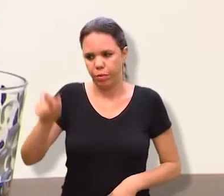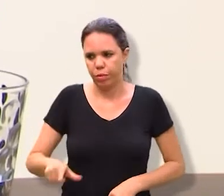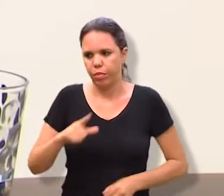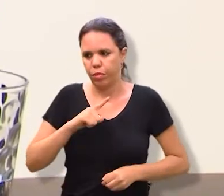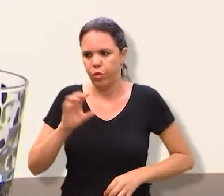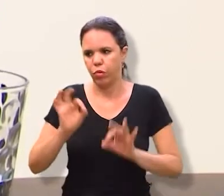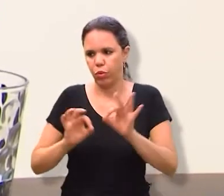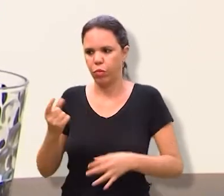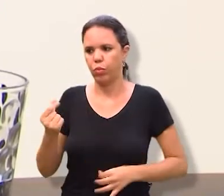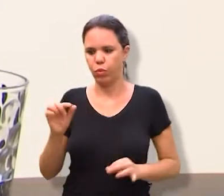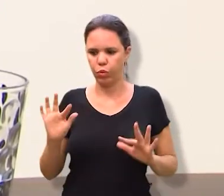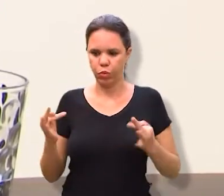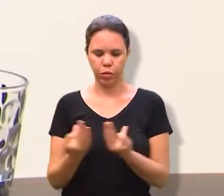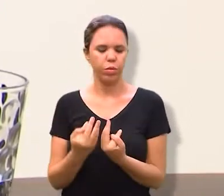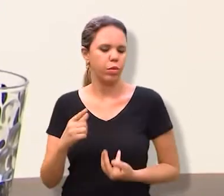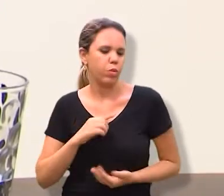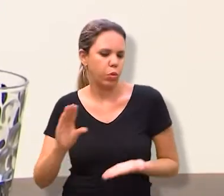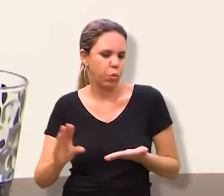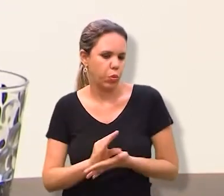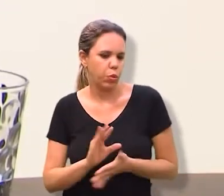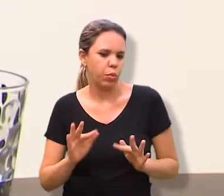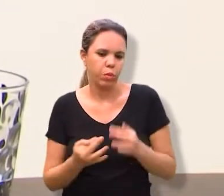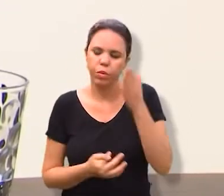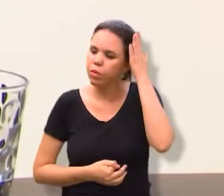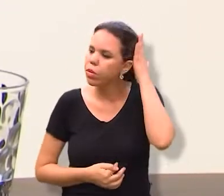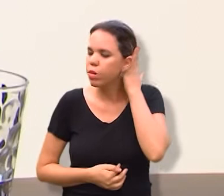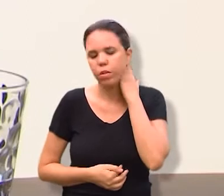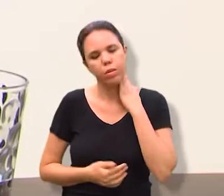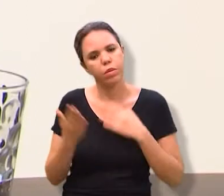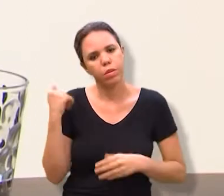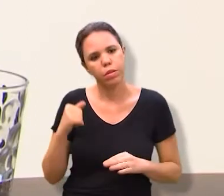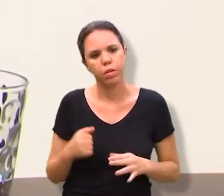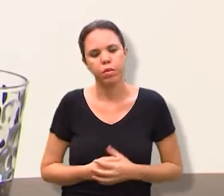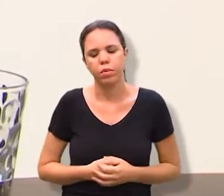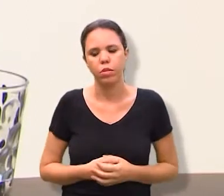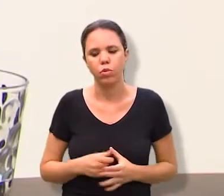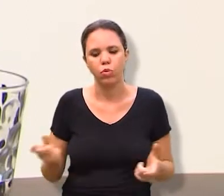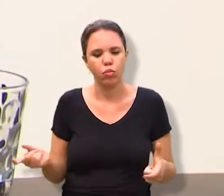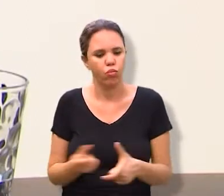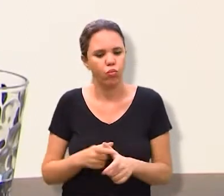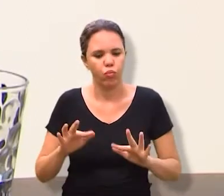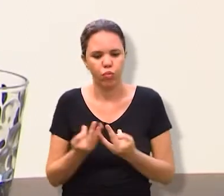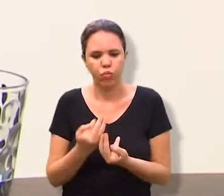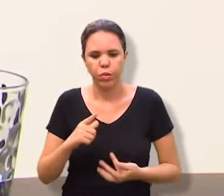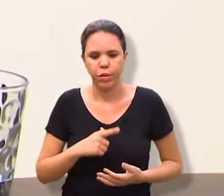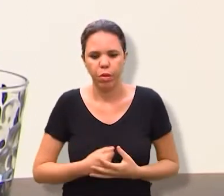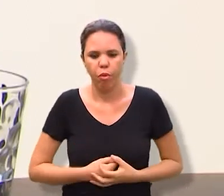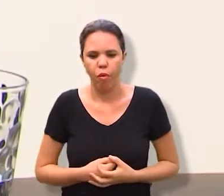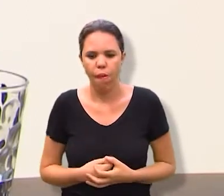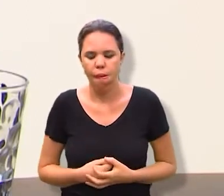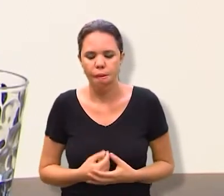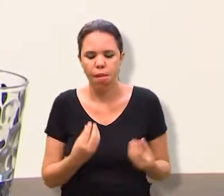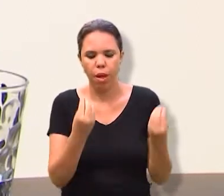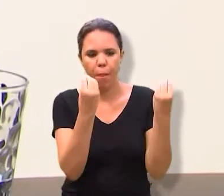a pessoa ter o seu planejamento familiar, ter seu orçamento familiar, saiba todas as receitas que a família